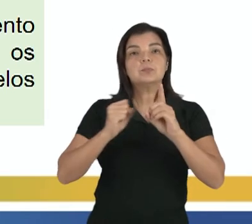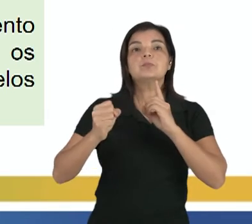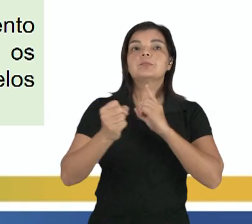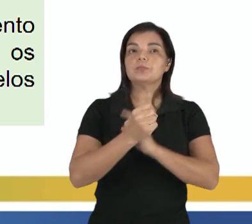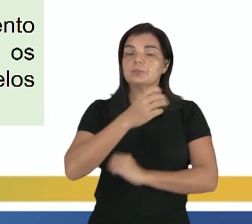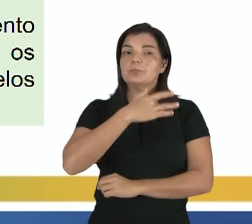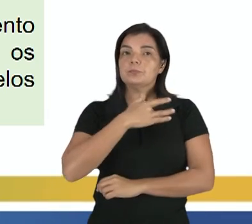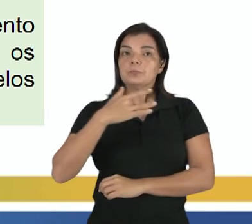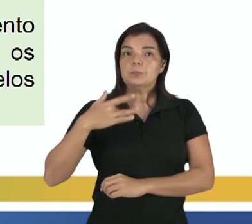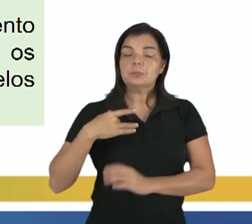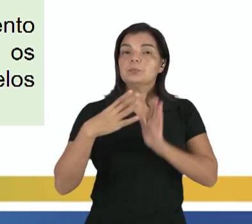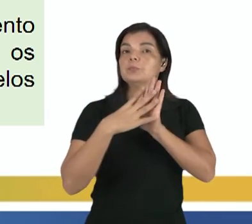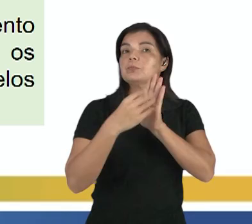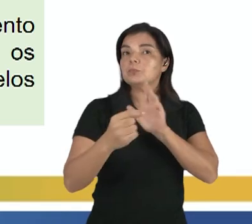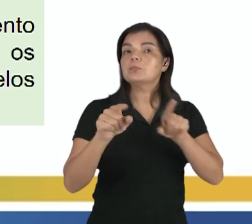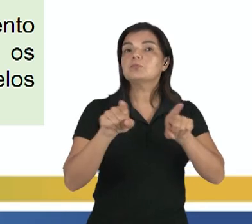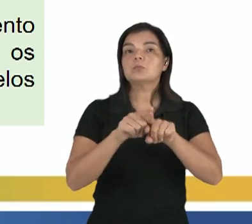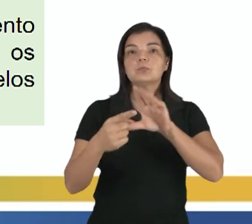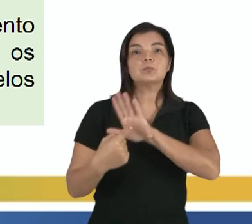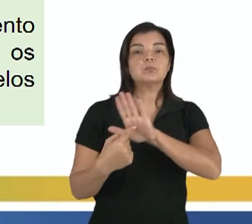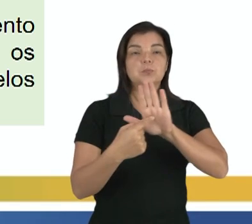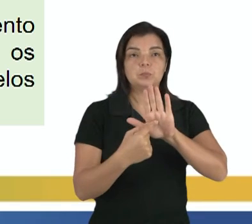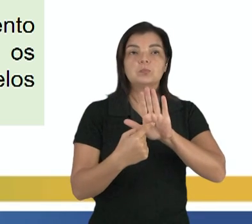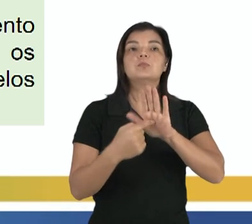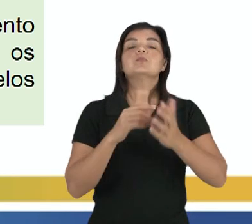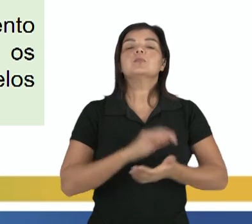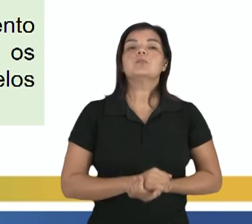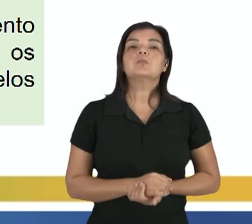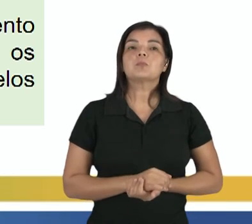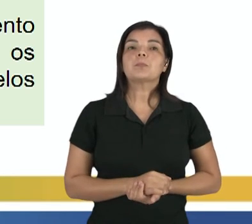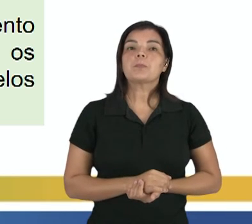Saúde. Esse modelo ele foi apresentado, né,